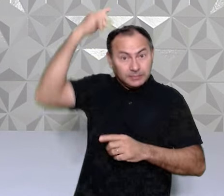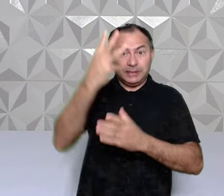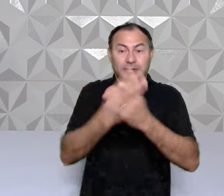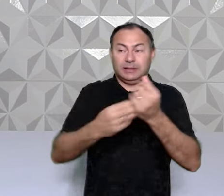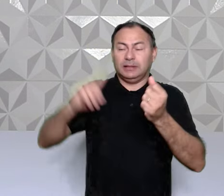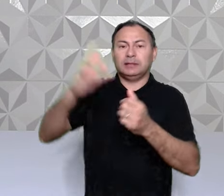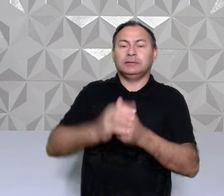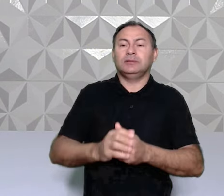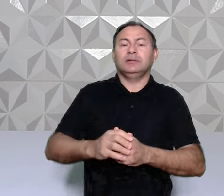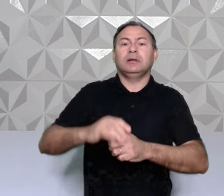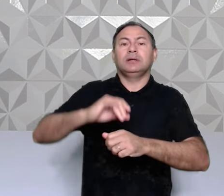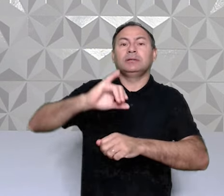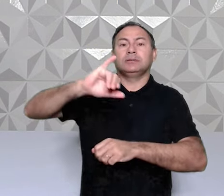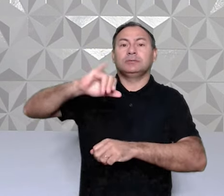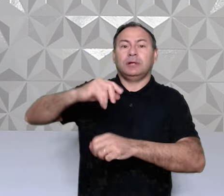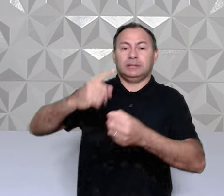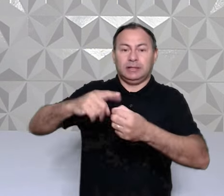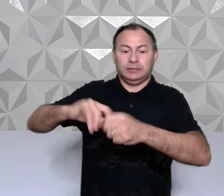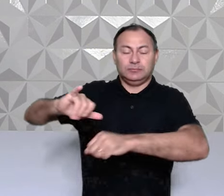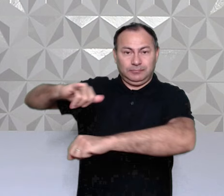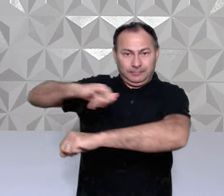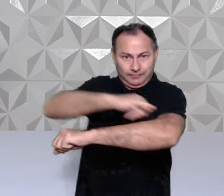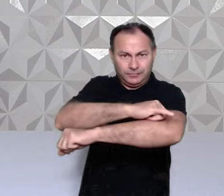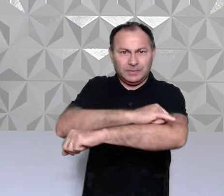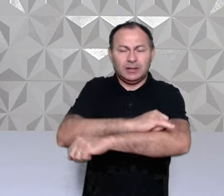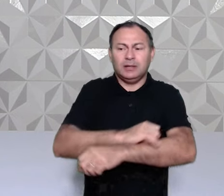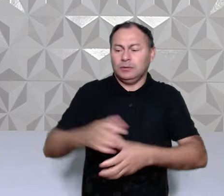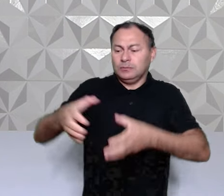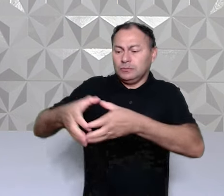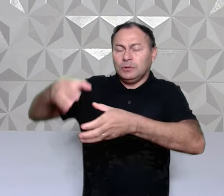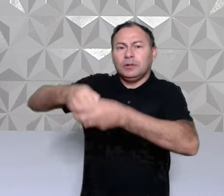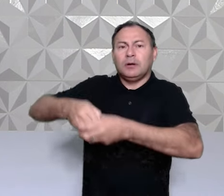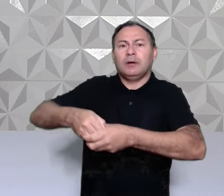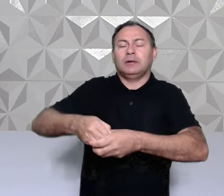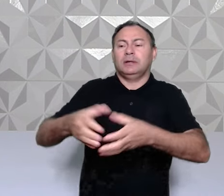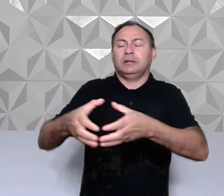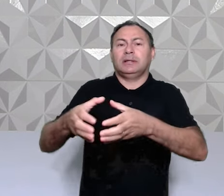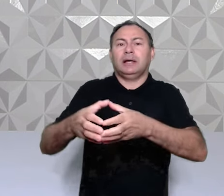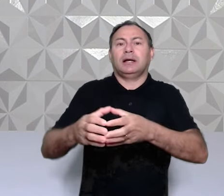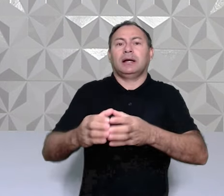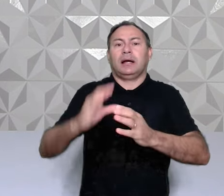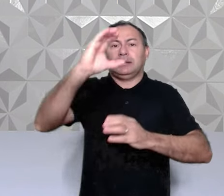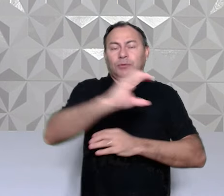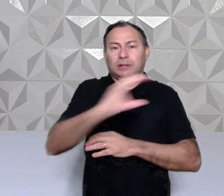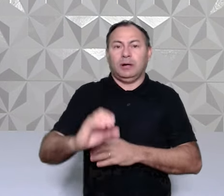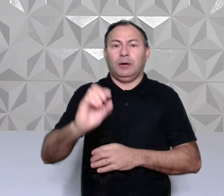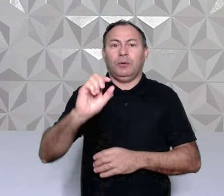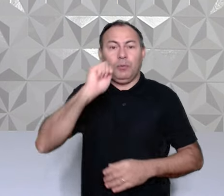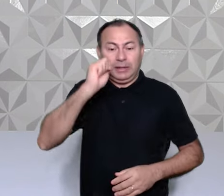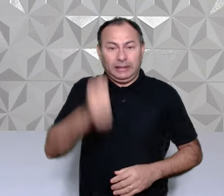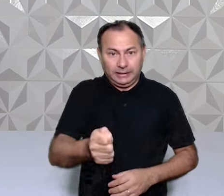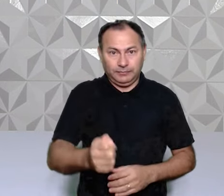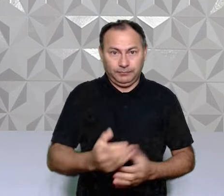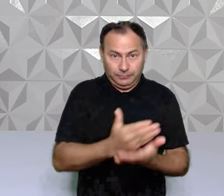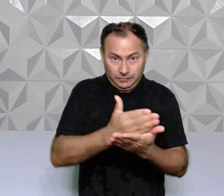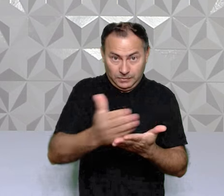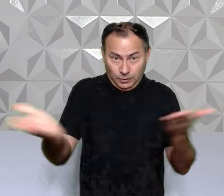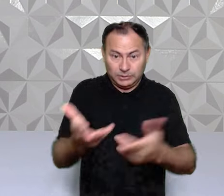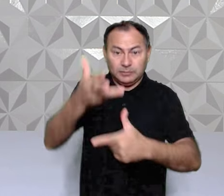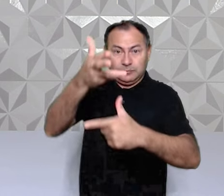Colônia Marcelino, São José dos Pinhais, membro da Metropolia Católica Ucraniana, inicio